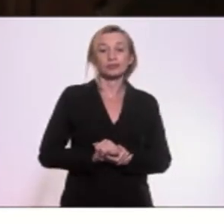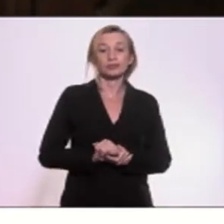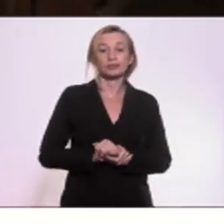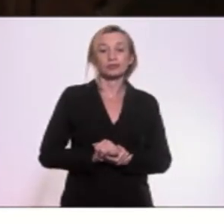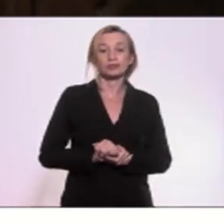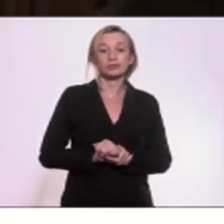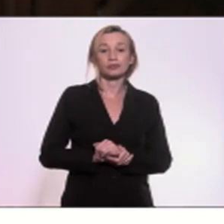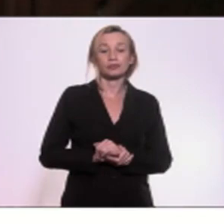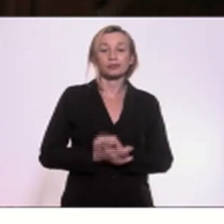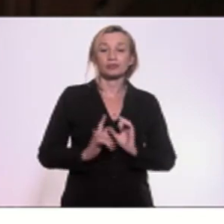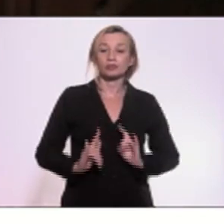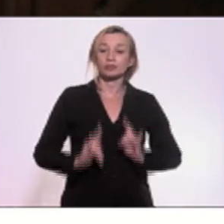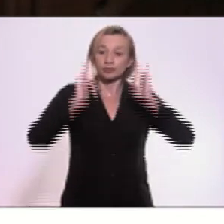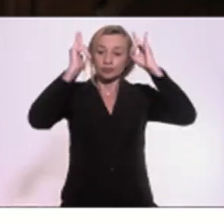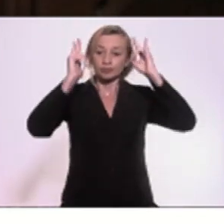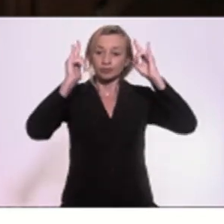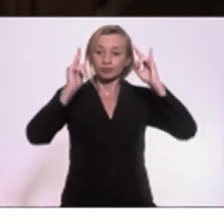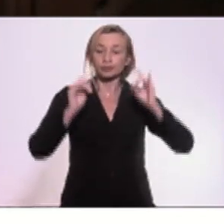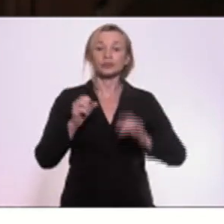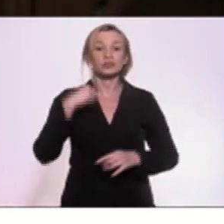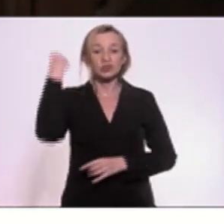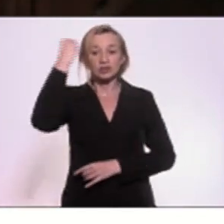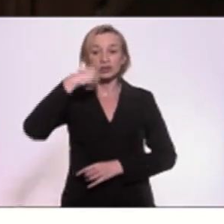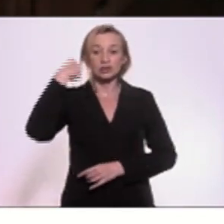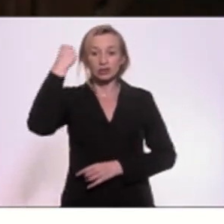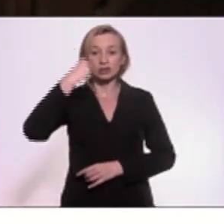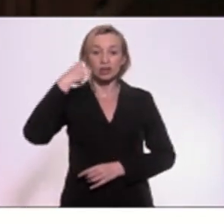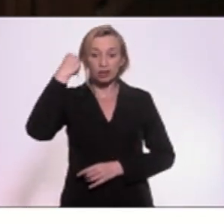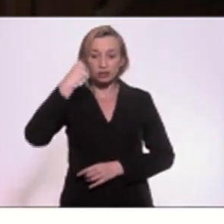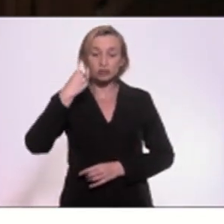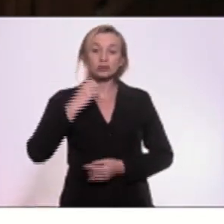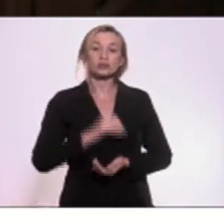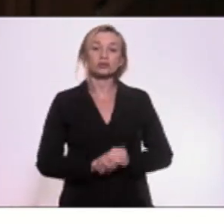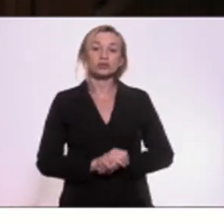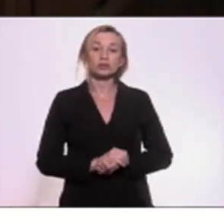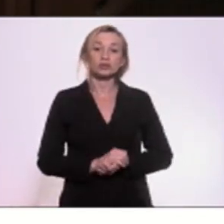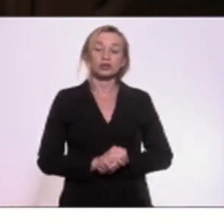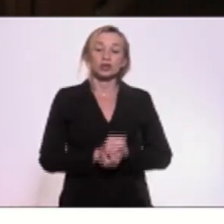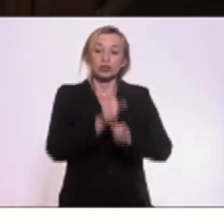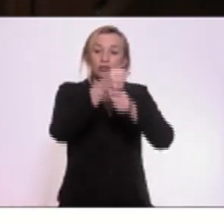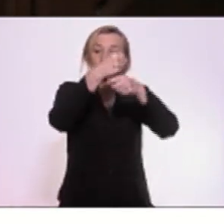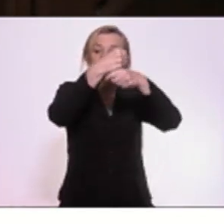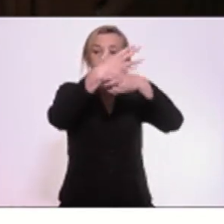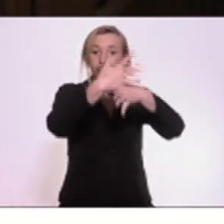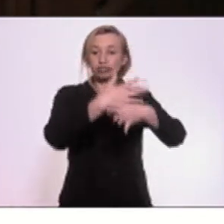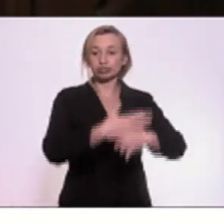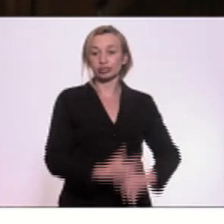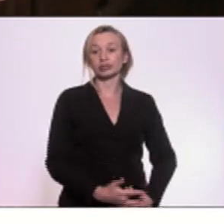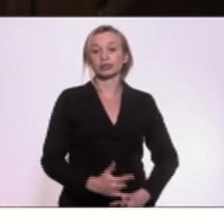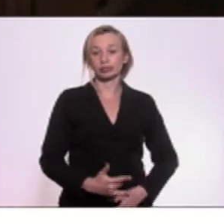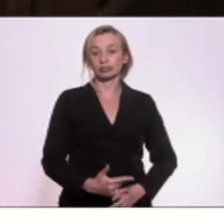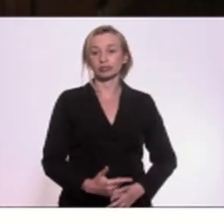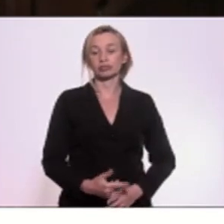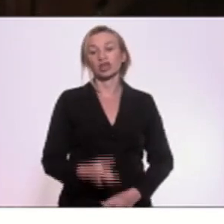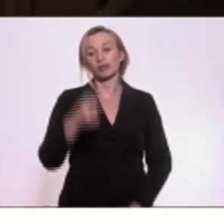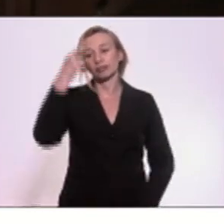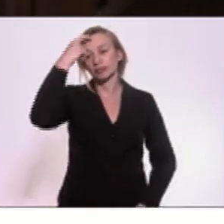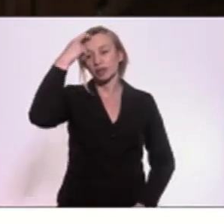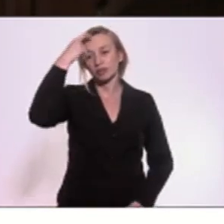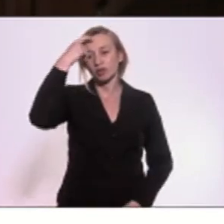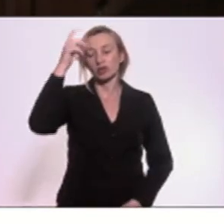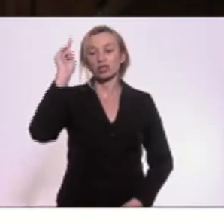o prédio do Senado, que foi absurdamente demolido sem nenhuma preocupação com a memória